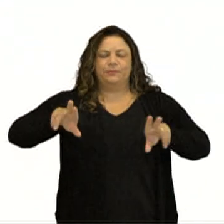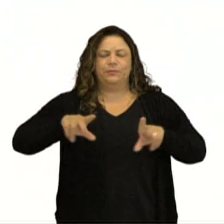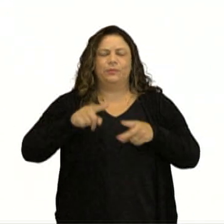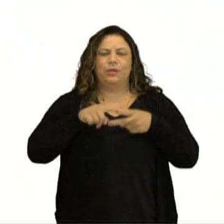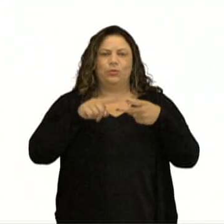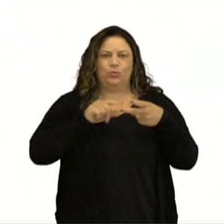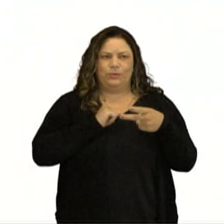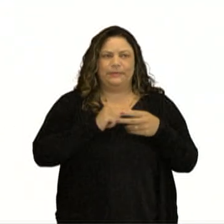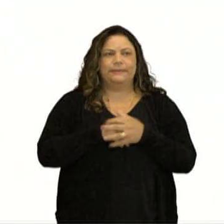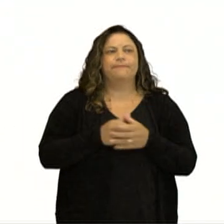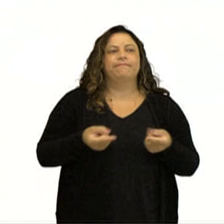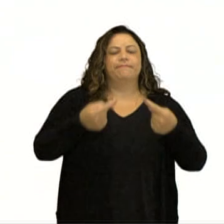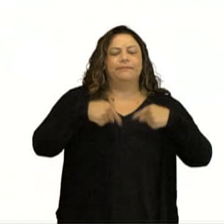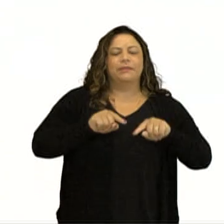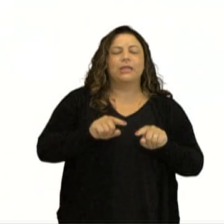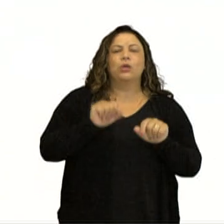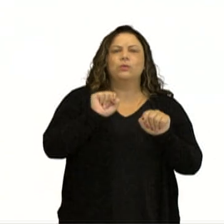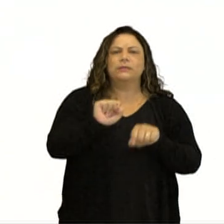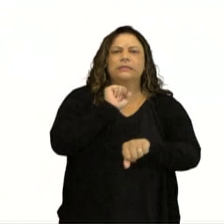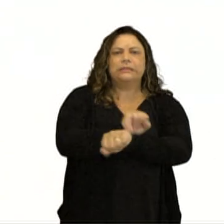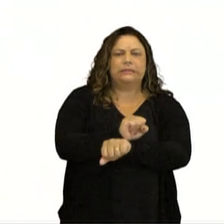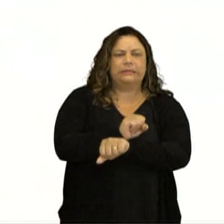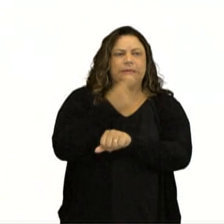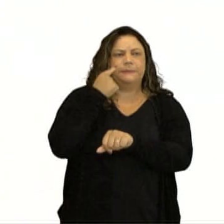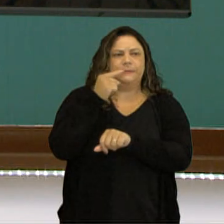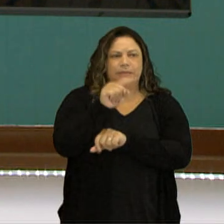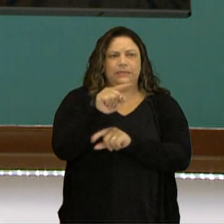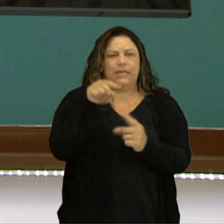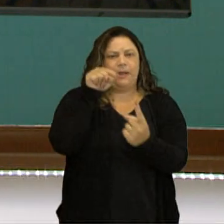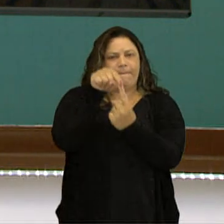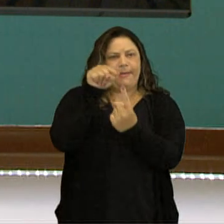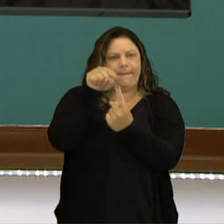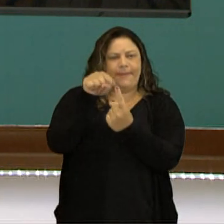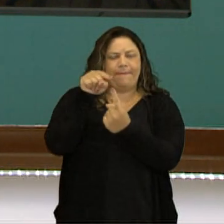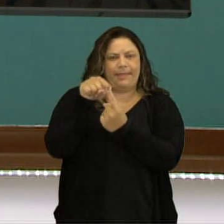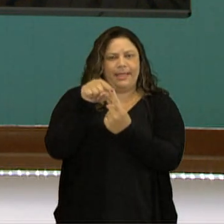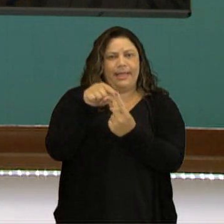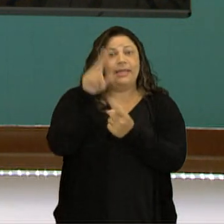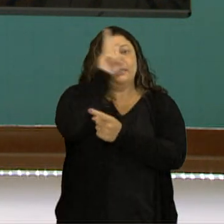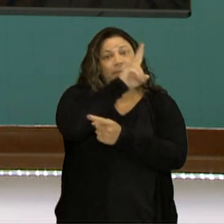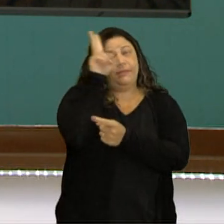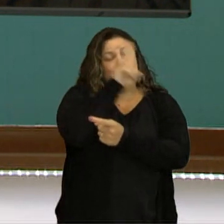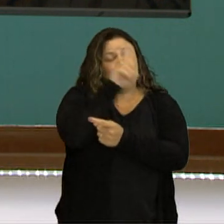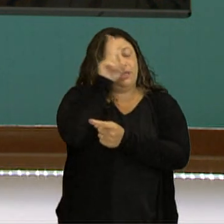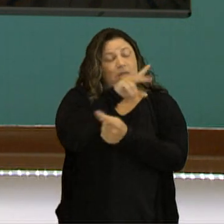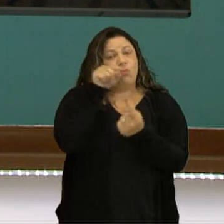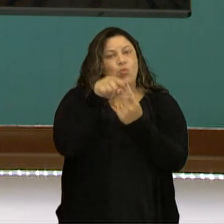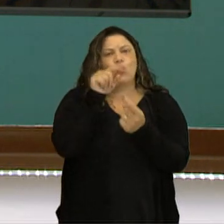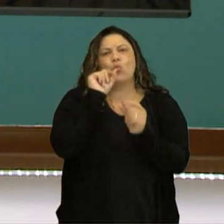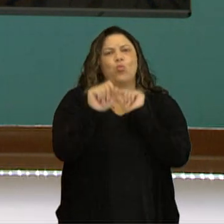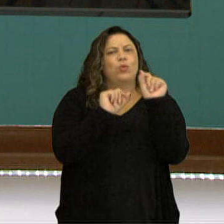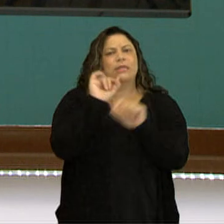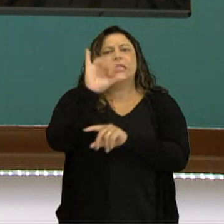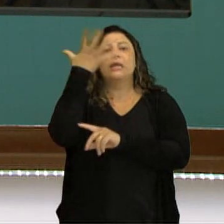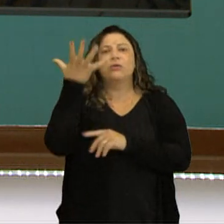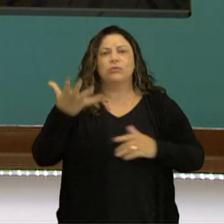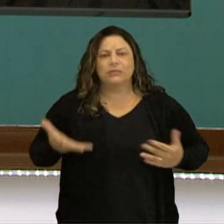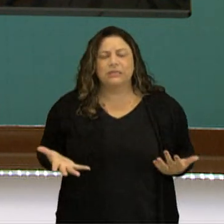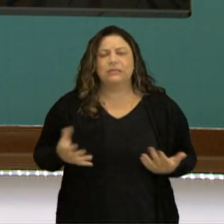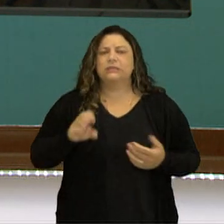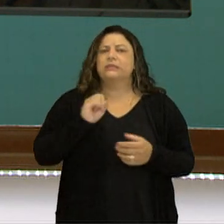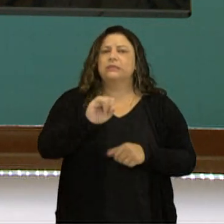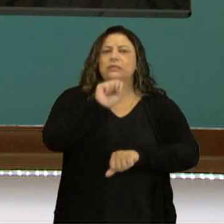falar que ele é um referencial inercial. Sempre lembrando em relação ao referencial, o que está acontecendo, certo? Se ele estiver